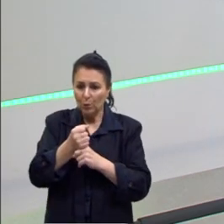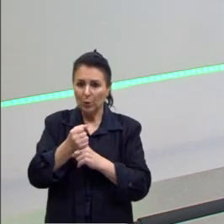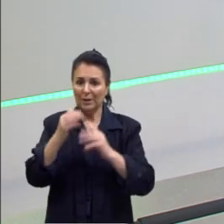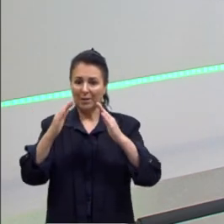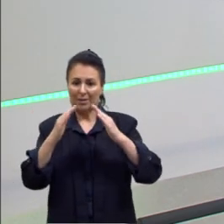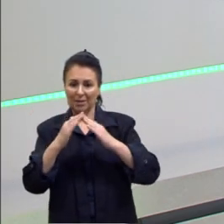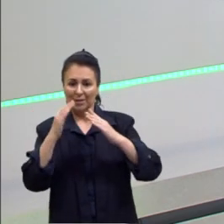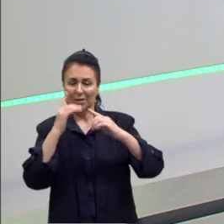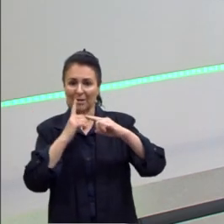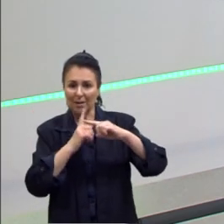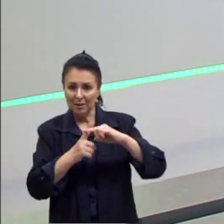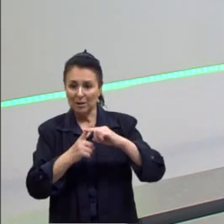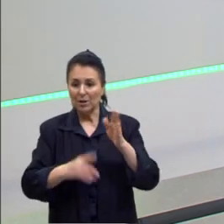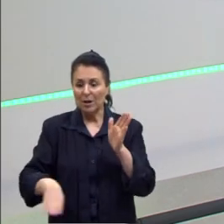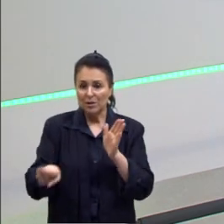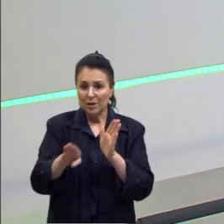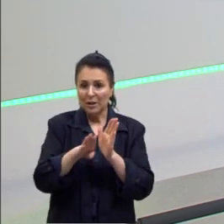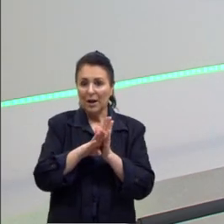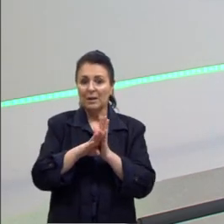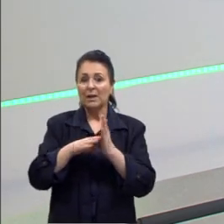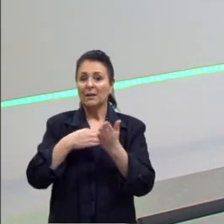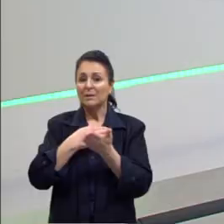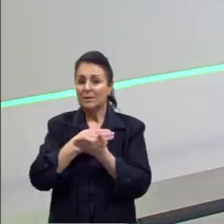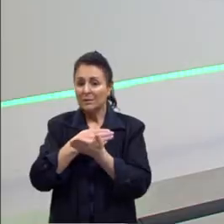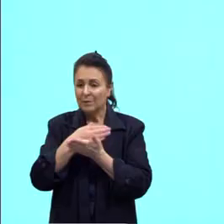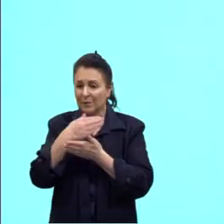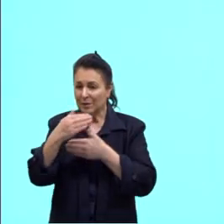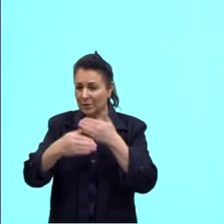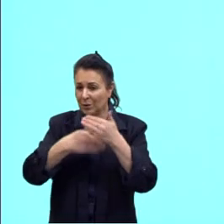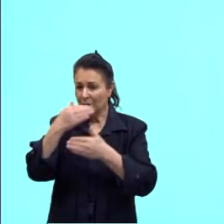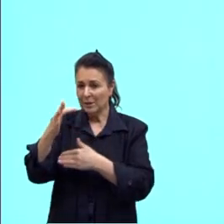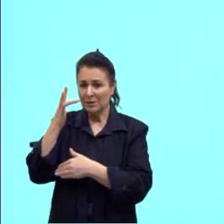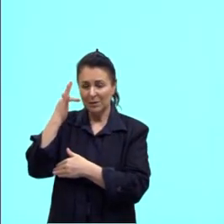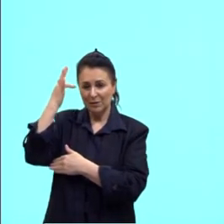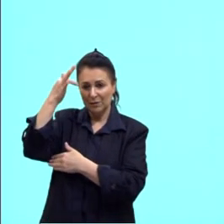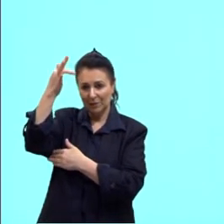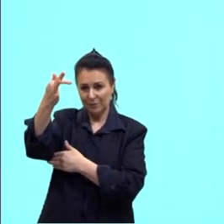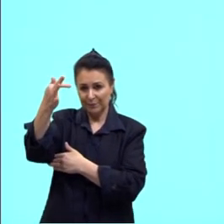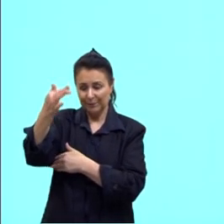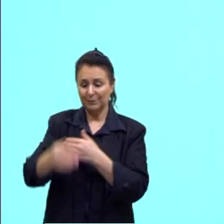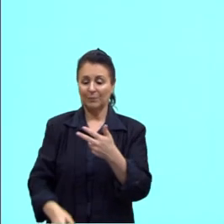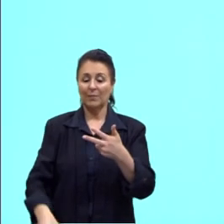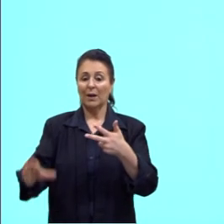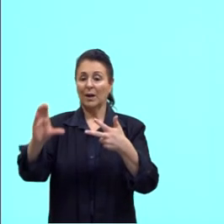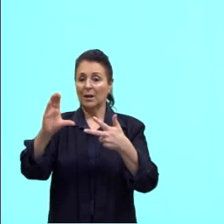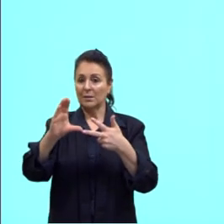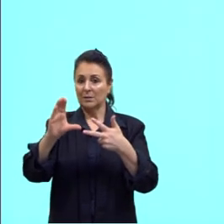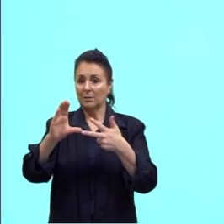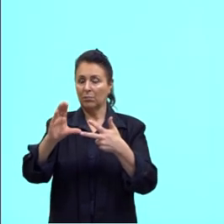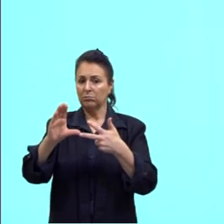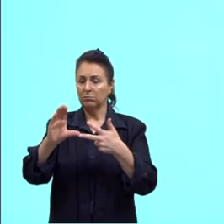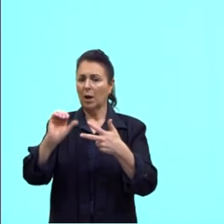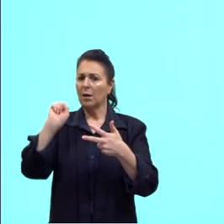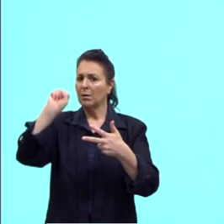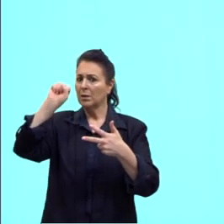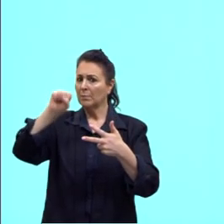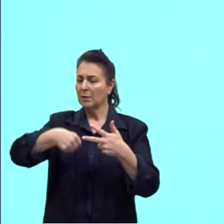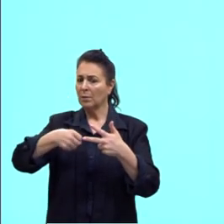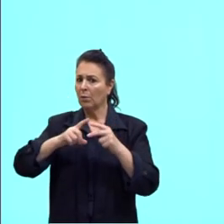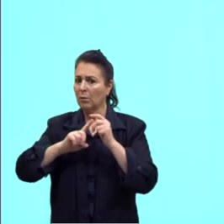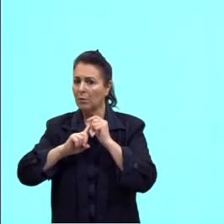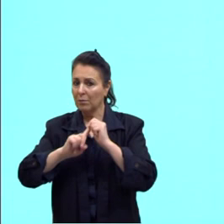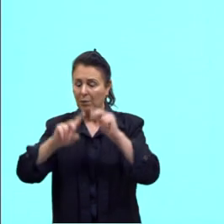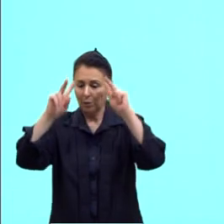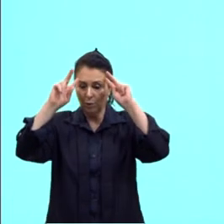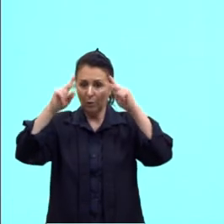EA chegada das correntes filosóficas na alternativa c afirmação dos princípios